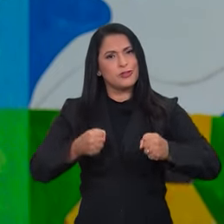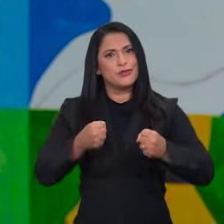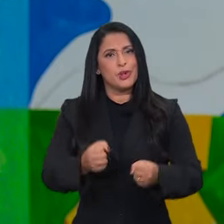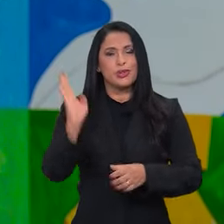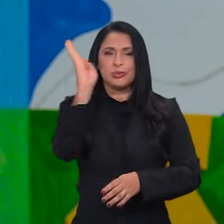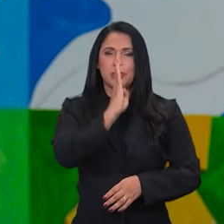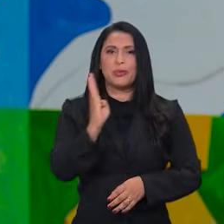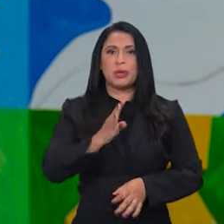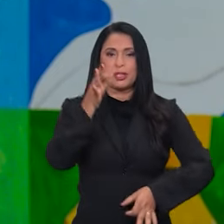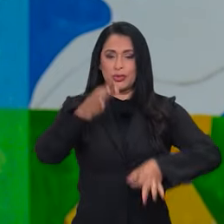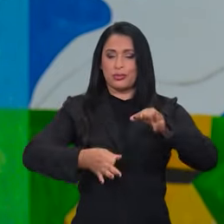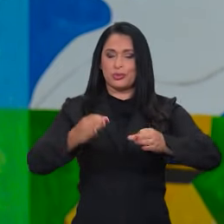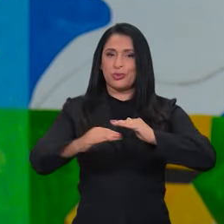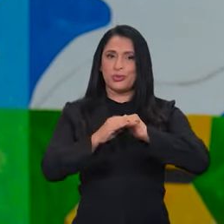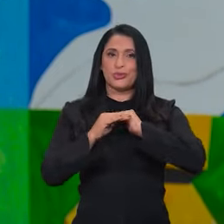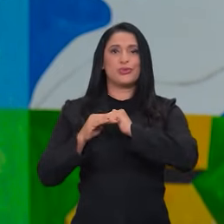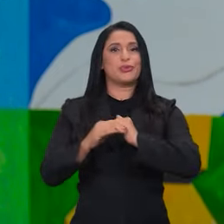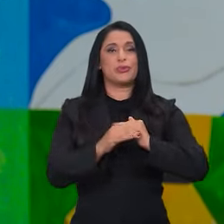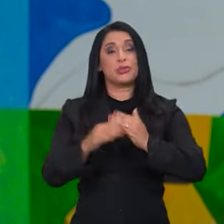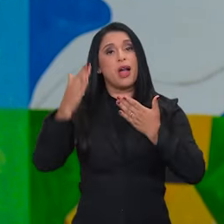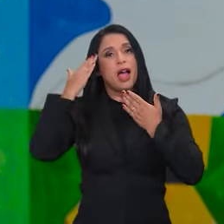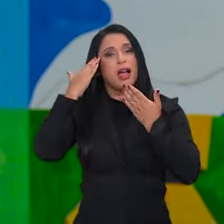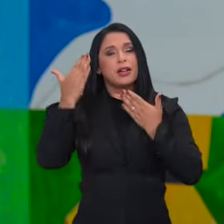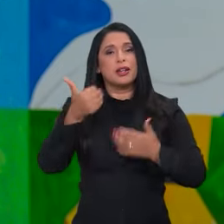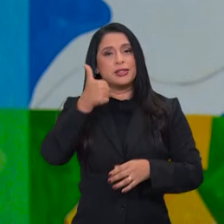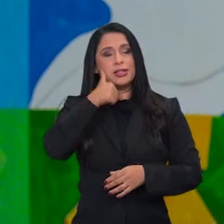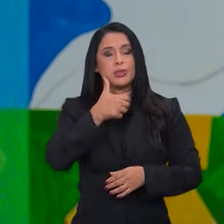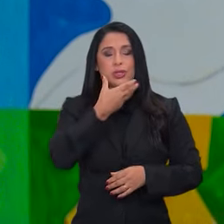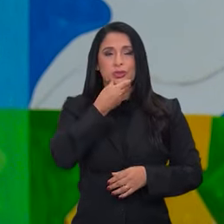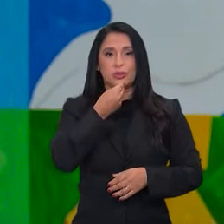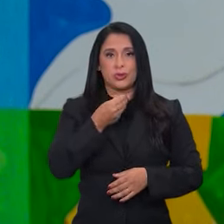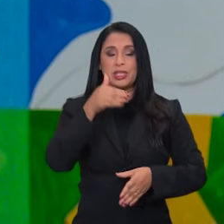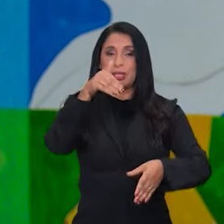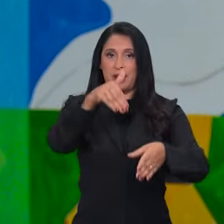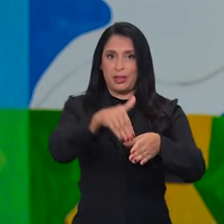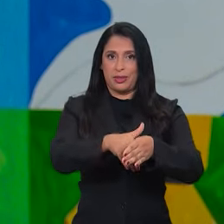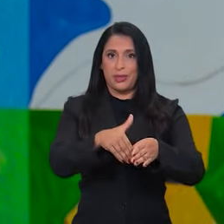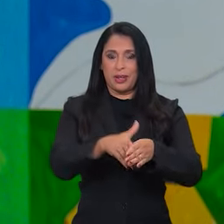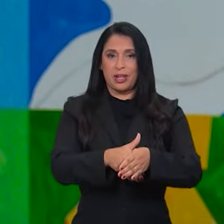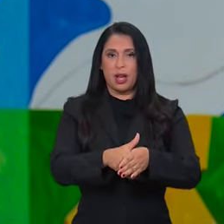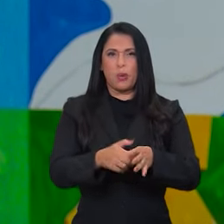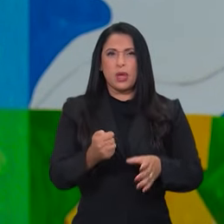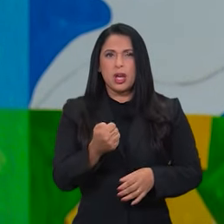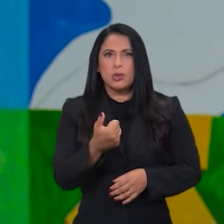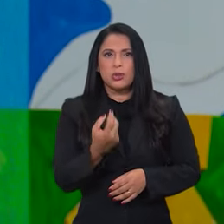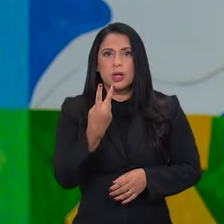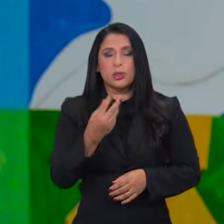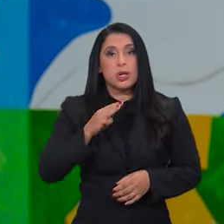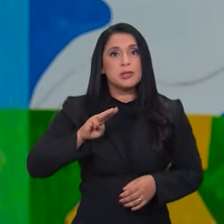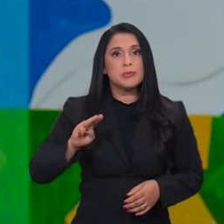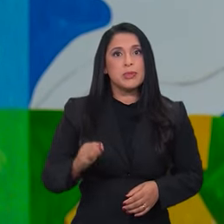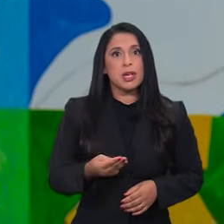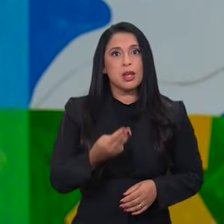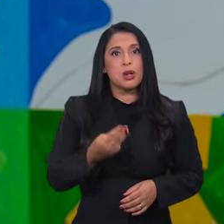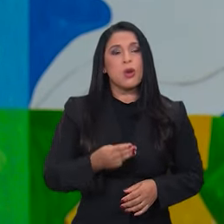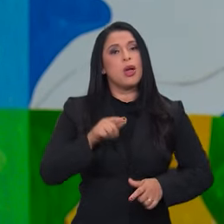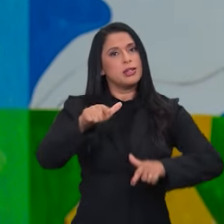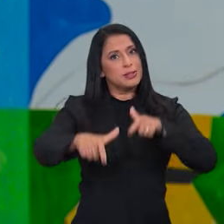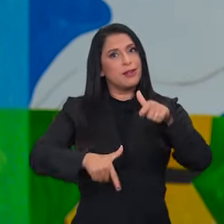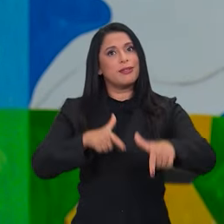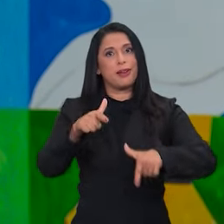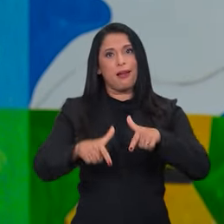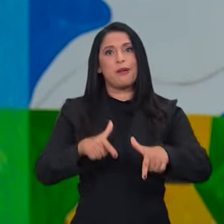empenho por um Brasil mais justo Agradeço às juízas e aos juízes eleitorais e aos quase 2 milhões de